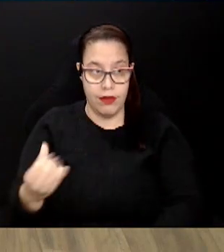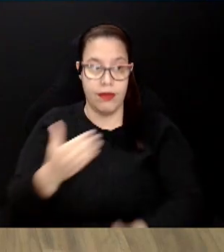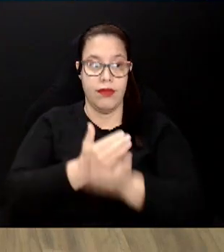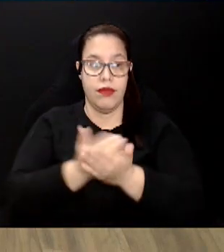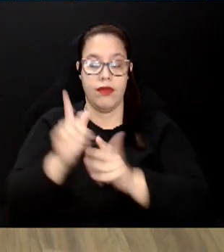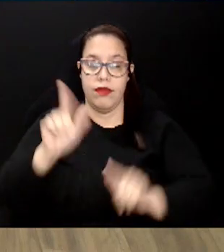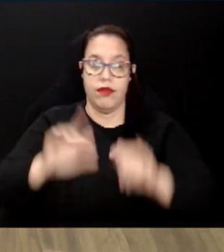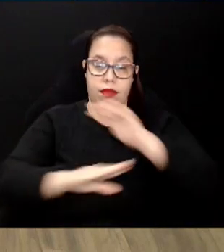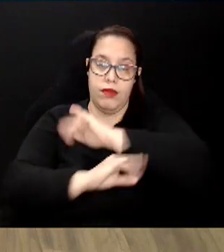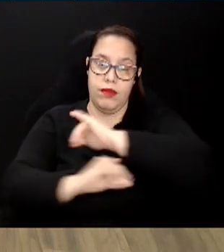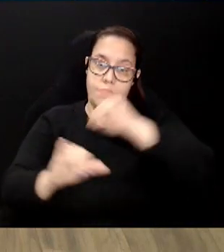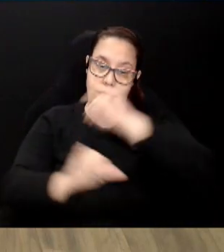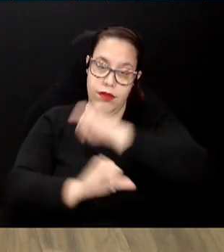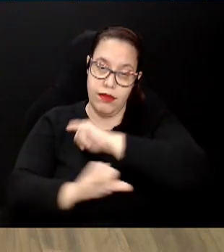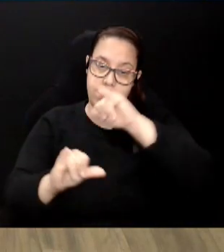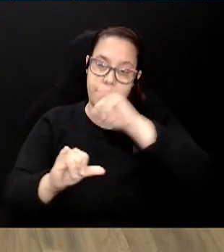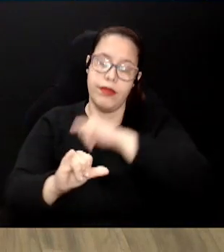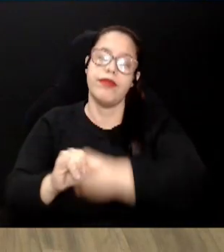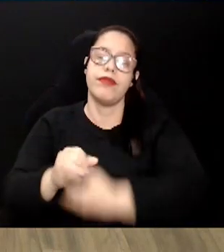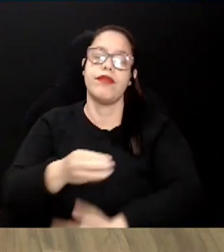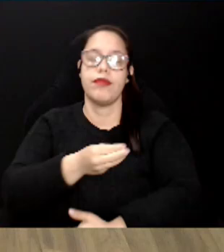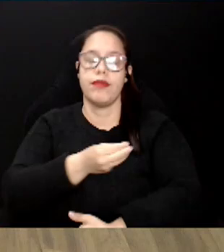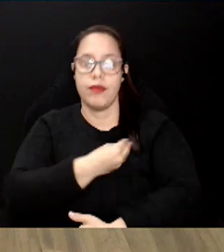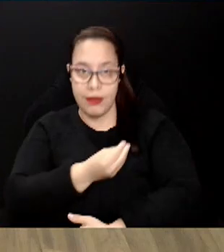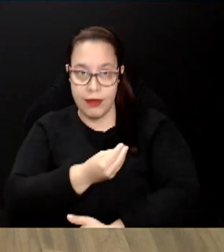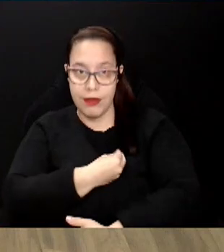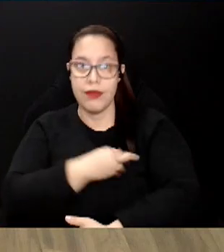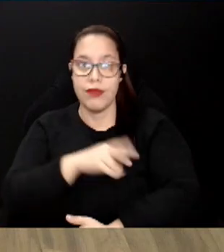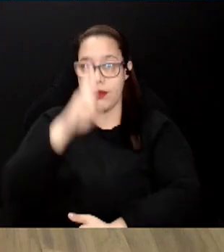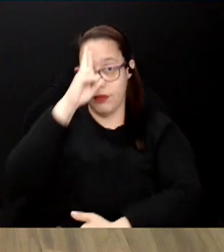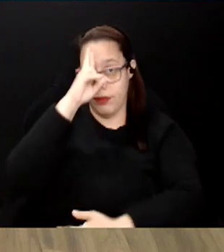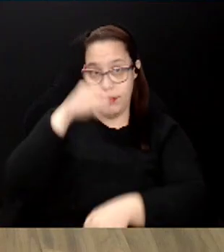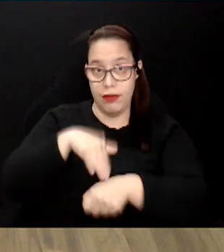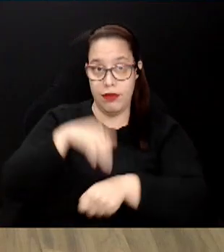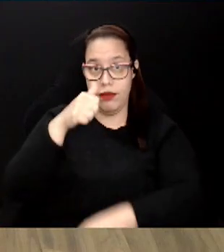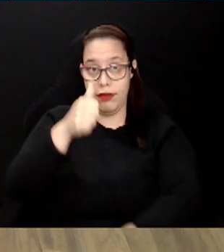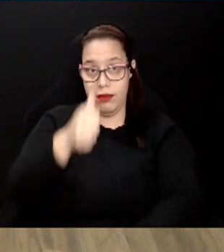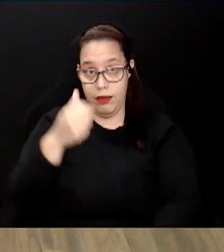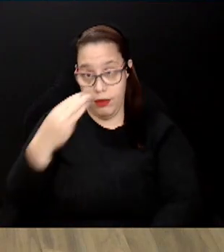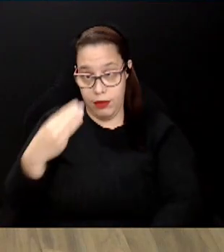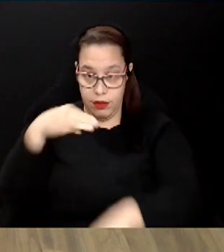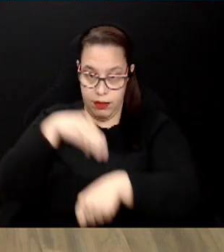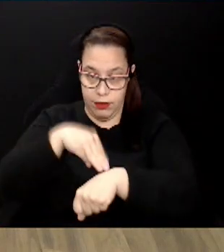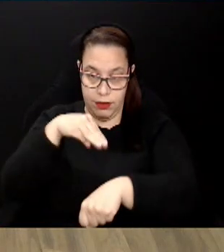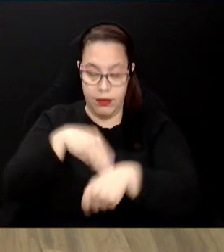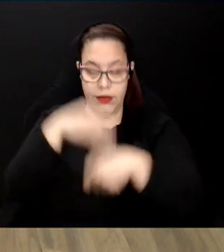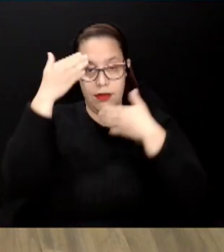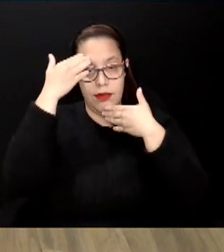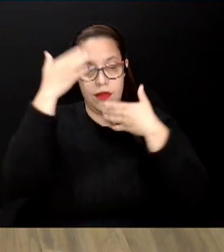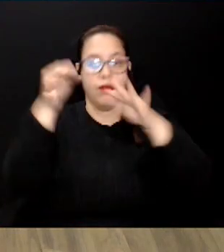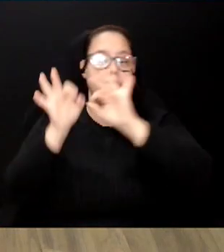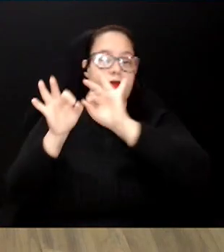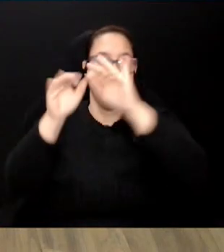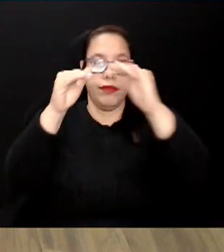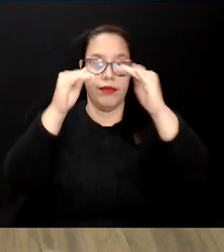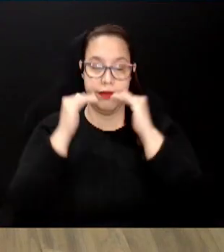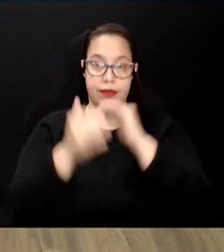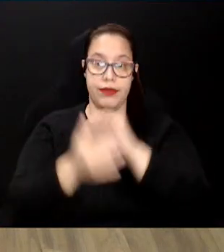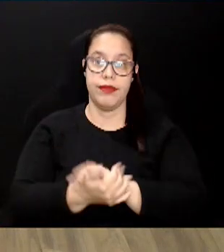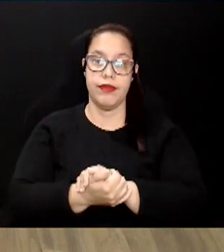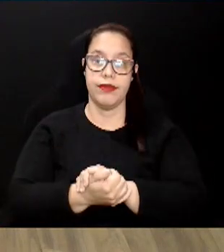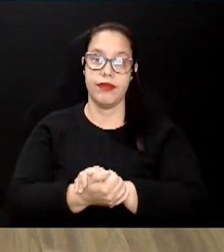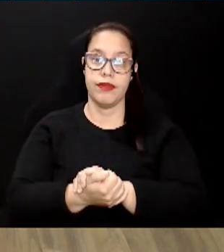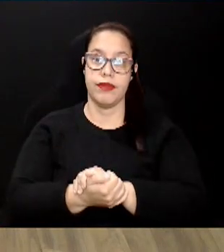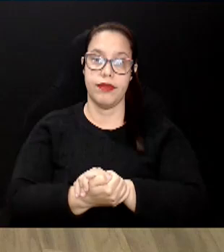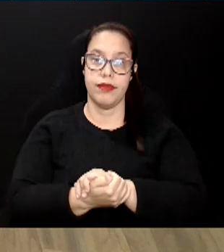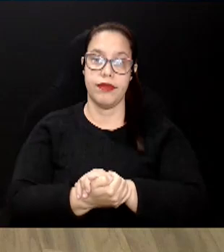Jornal Câmara Notícia, ao vivo, meio-dia mais 13 minutos. Muito obrigado pela sua companhia, pela sua audiência